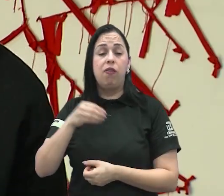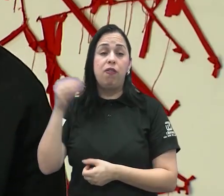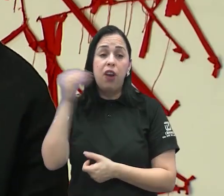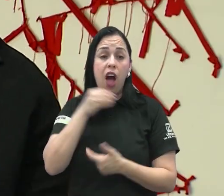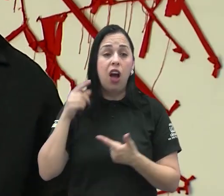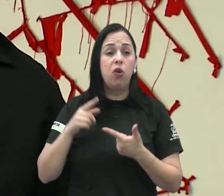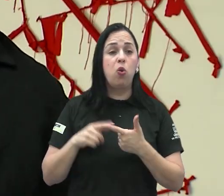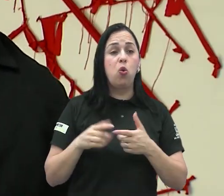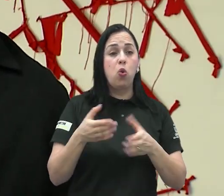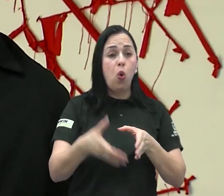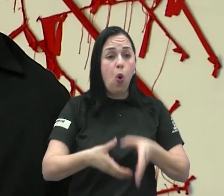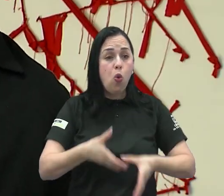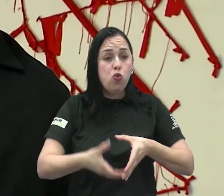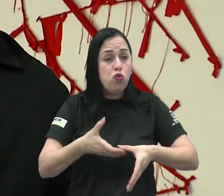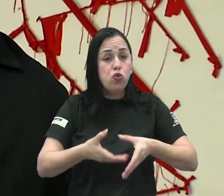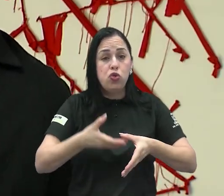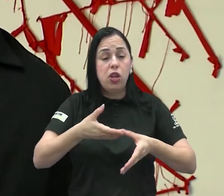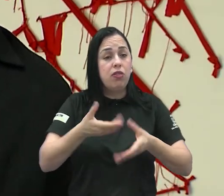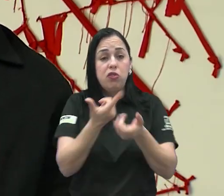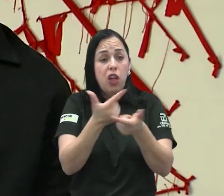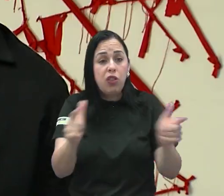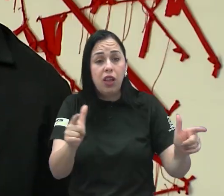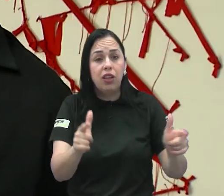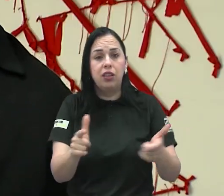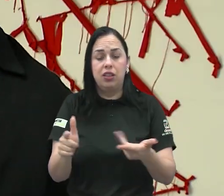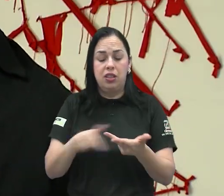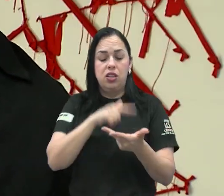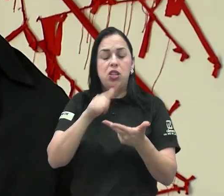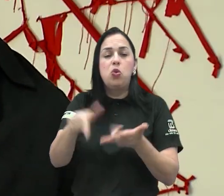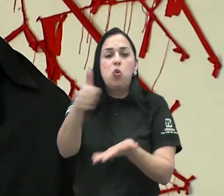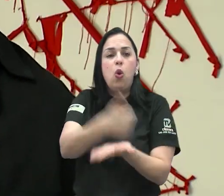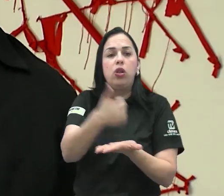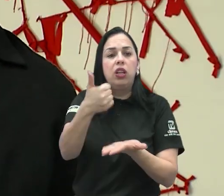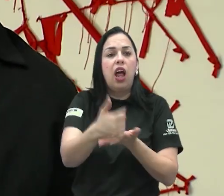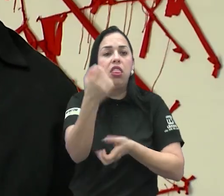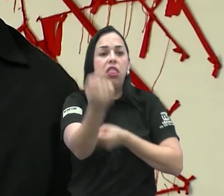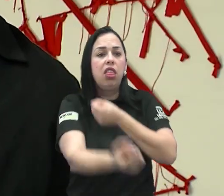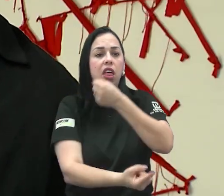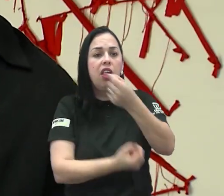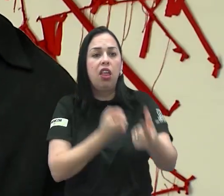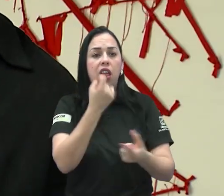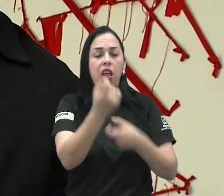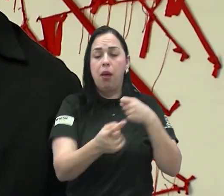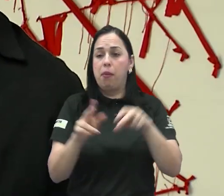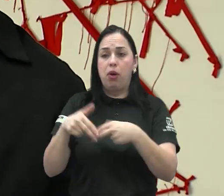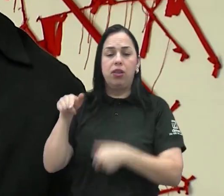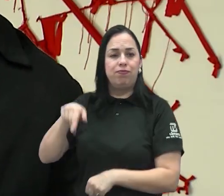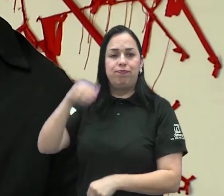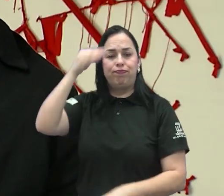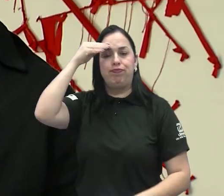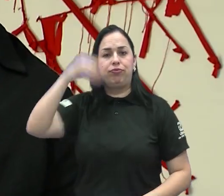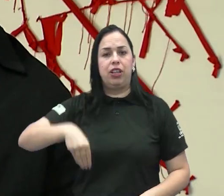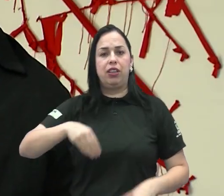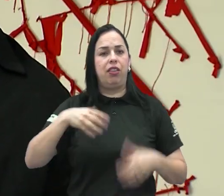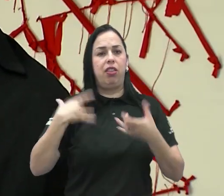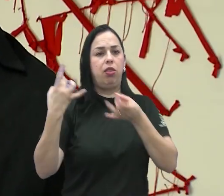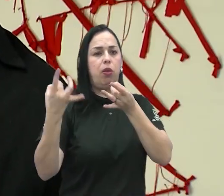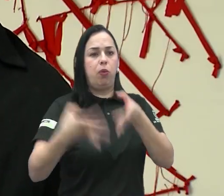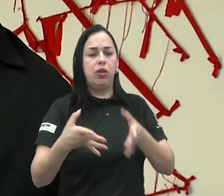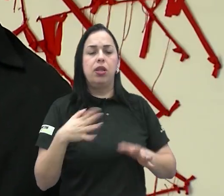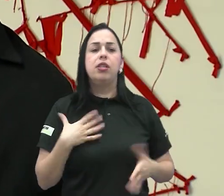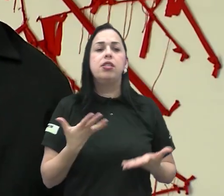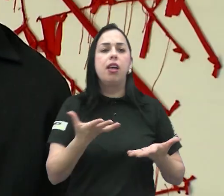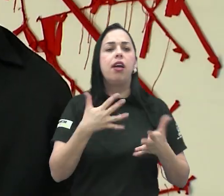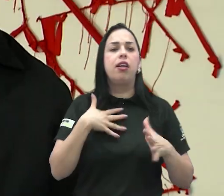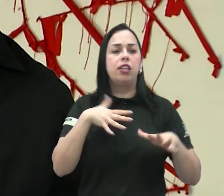pouco concurso, estamos vendo um novo cenário que é desses contratos temporários, isso acaba sendo um desestímulo, né? Uma